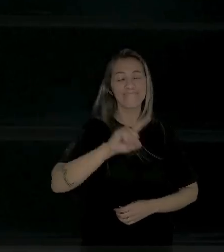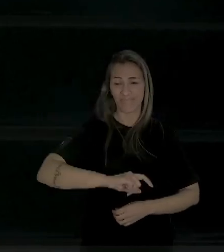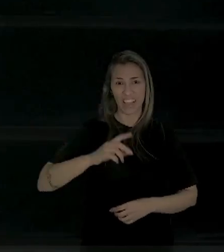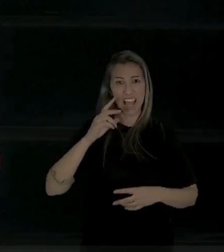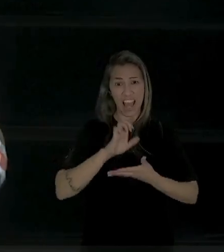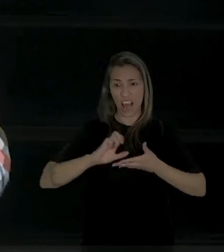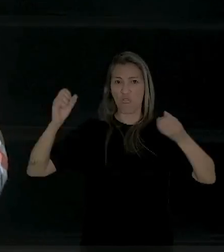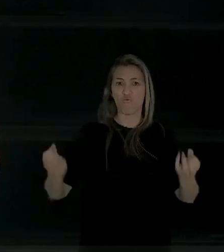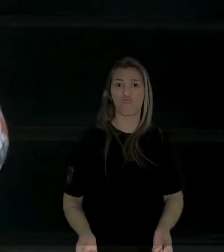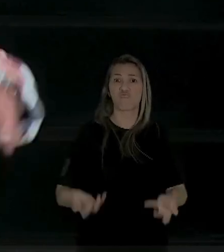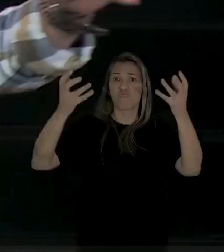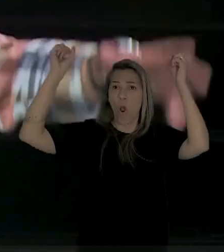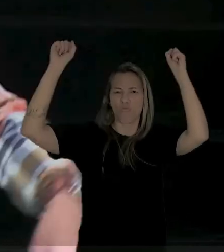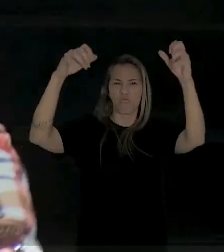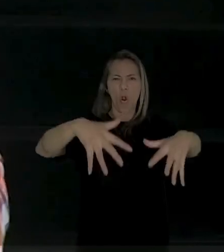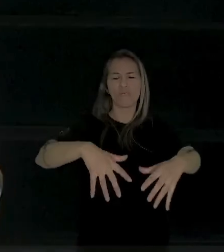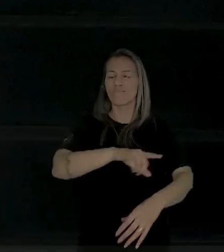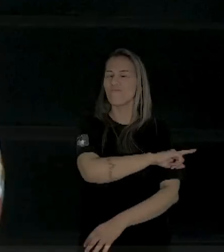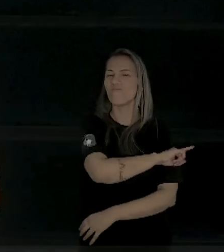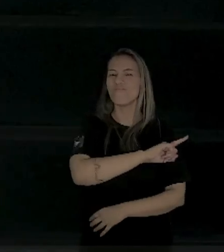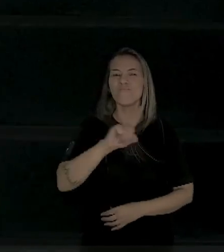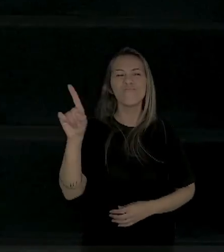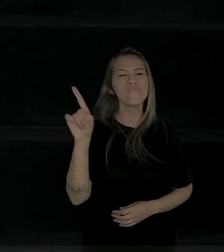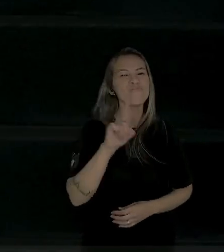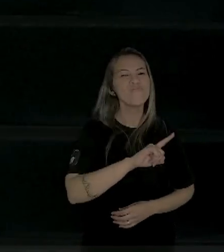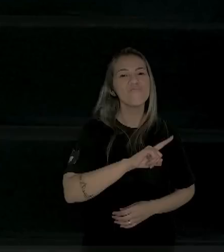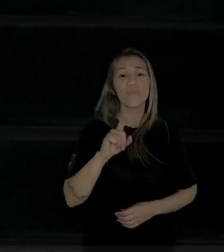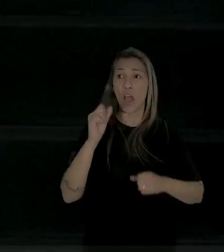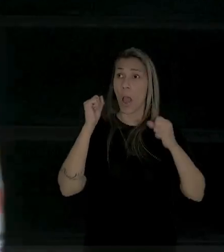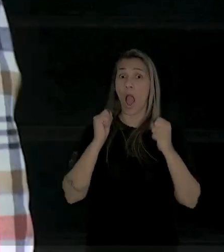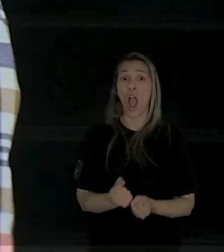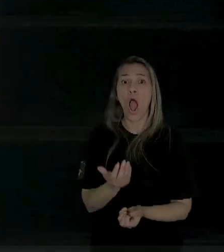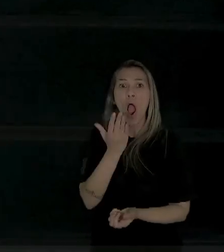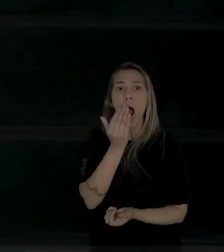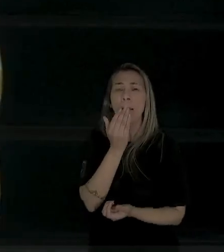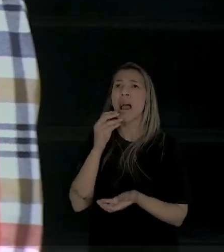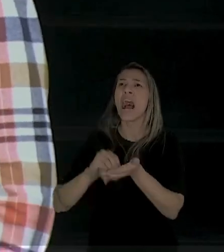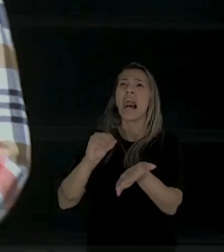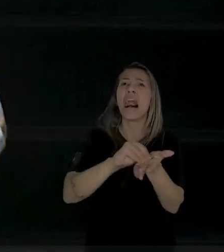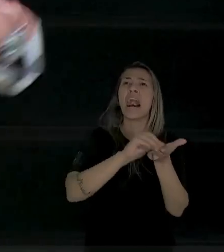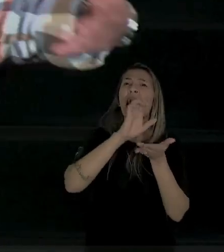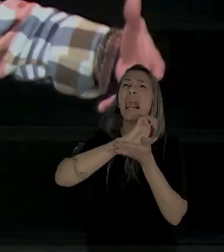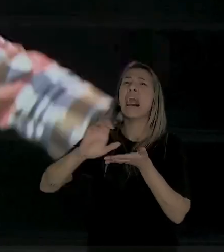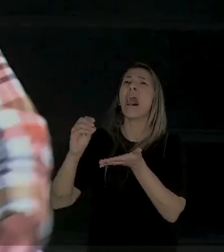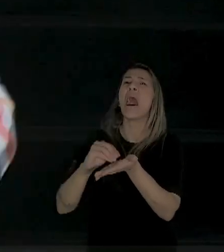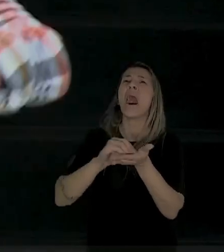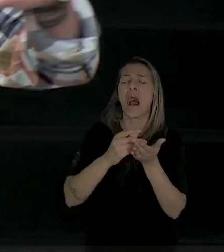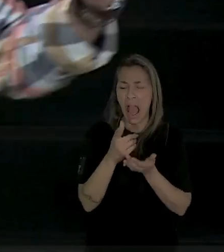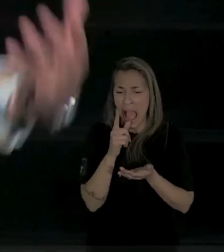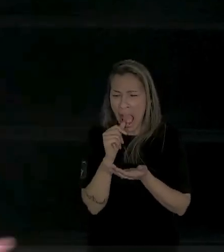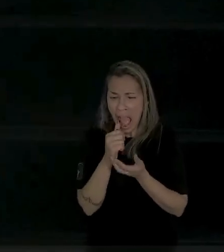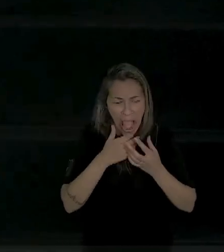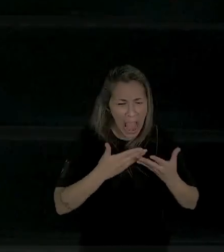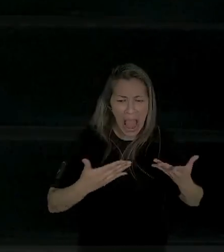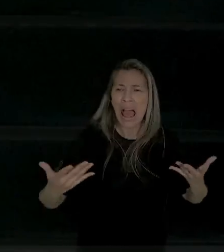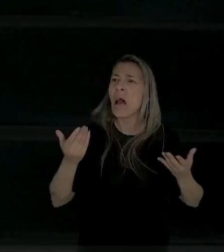isso. Porque o ar livre pode vir um corvo. Do lado do rio de Quirite, eu bebo água, mas dentro da caverna não tem nada para